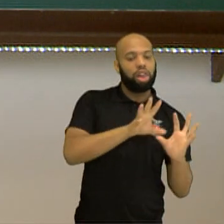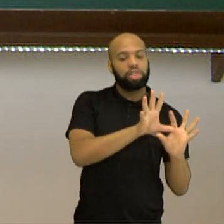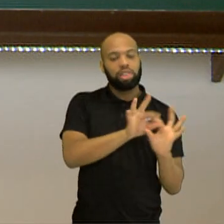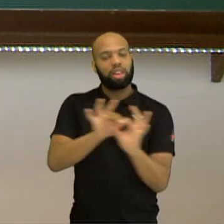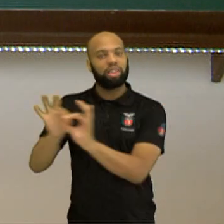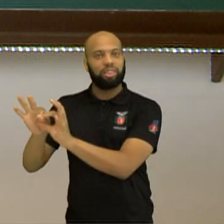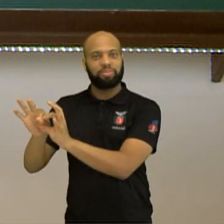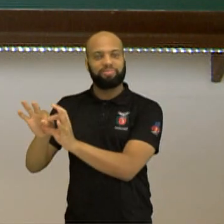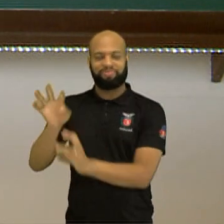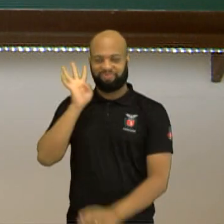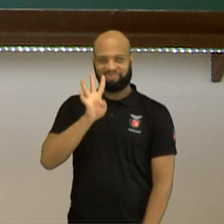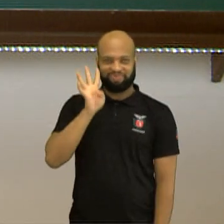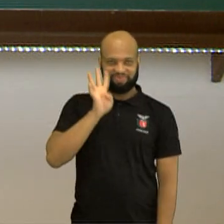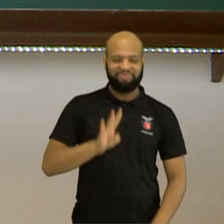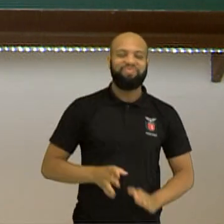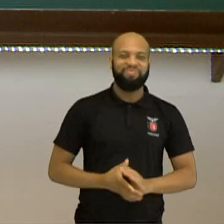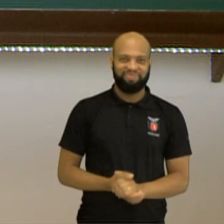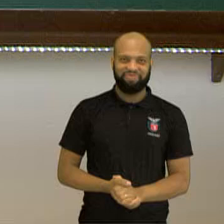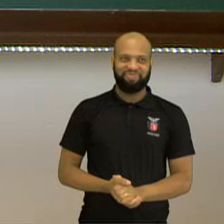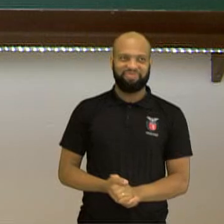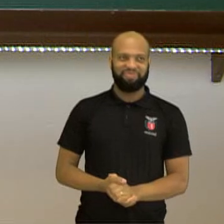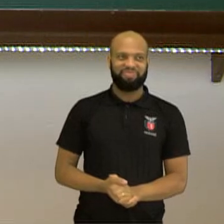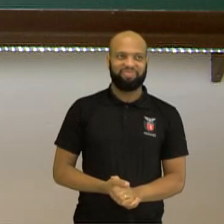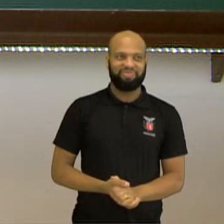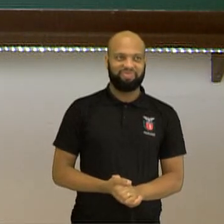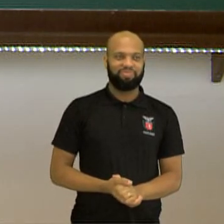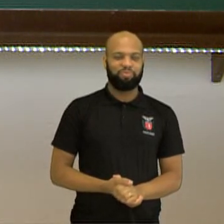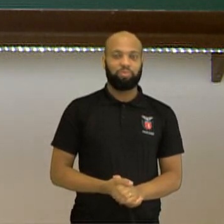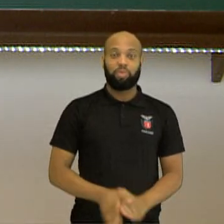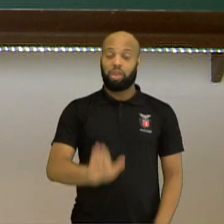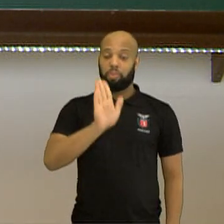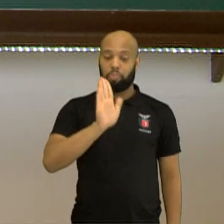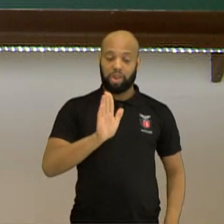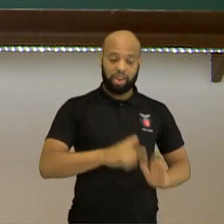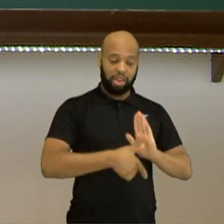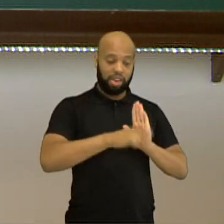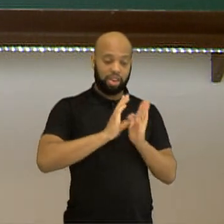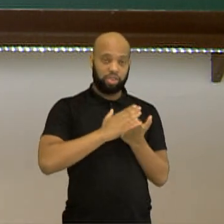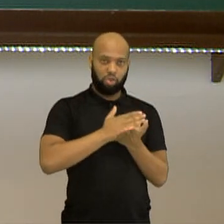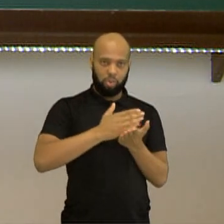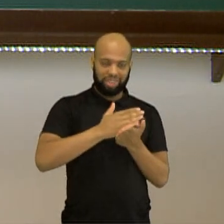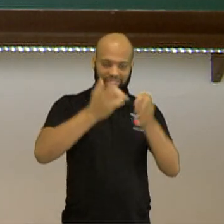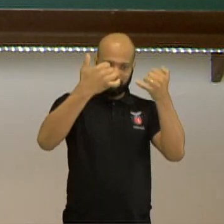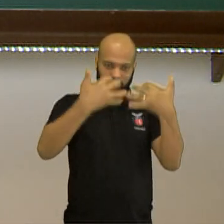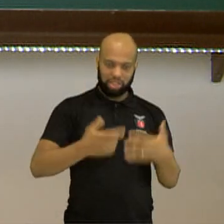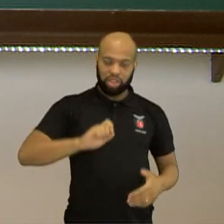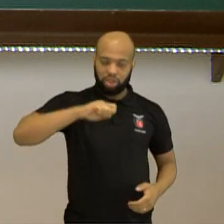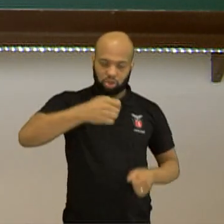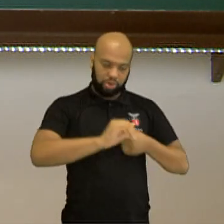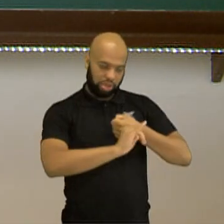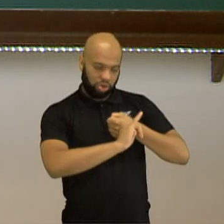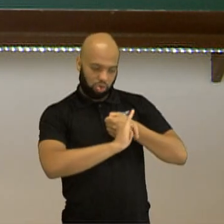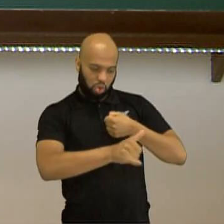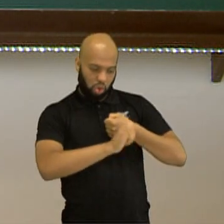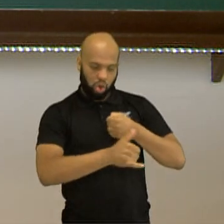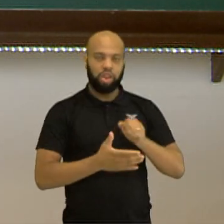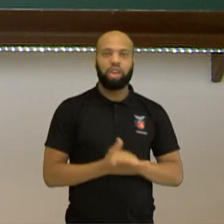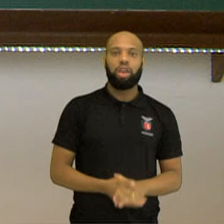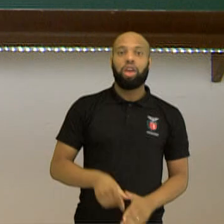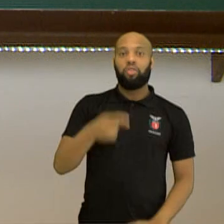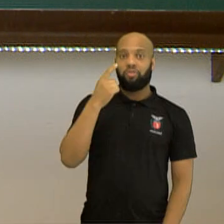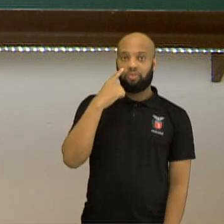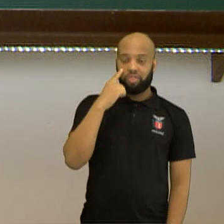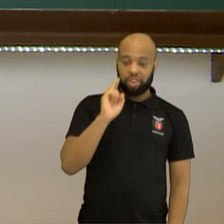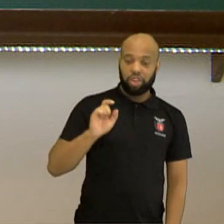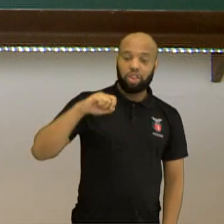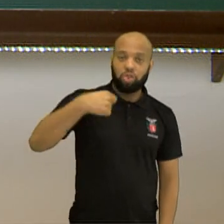bacana? Vamos conhecer então? Antes de começar a falar sobre crônica, eu queria falar para vocês a respeito